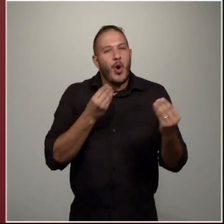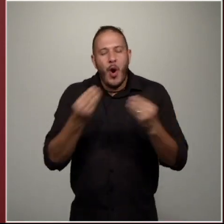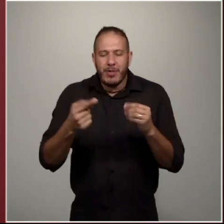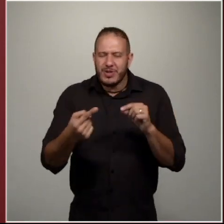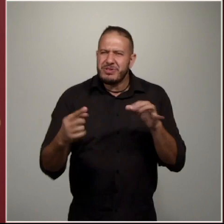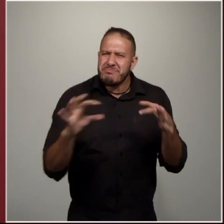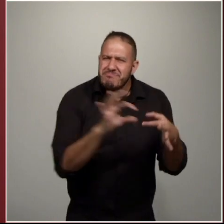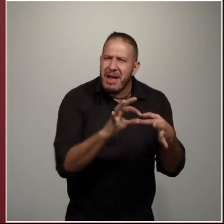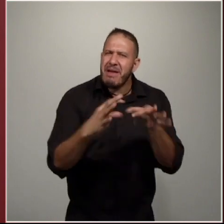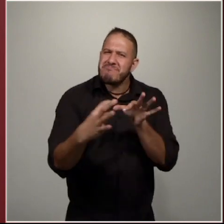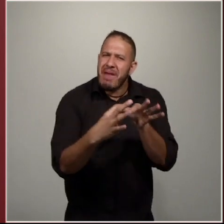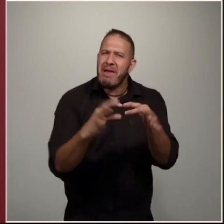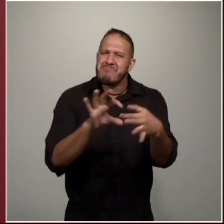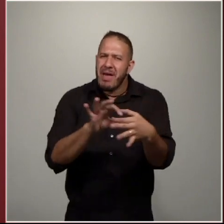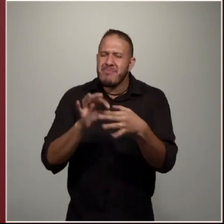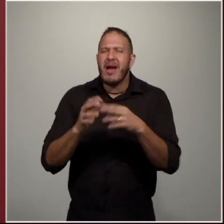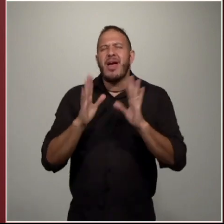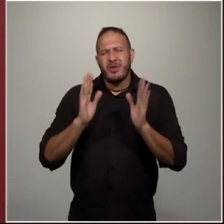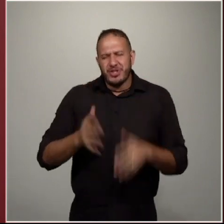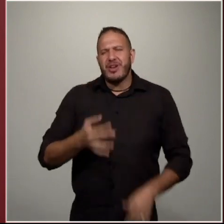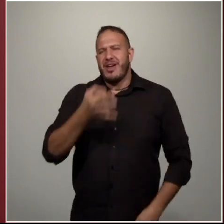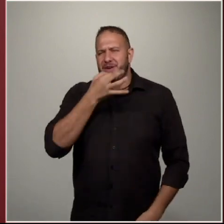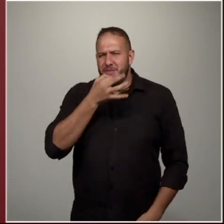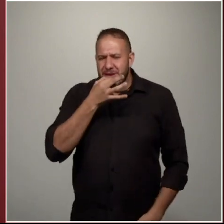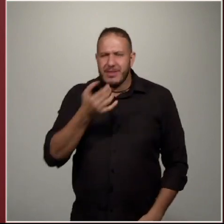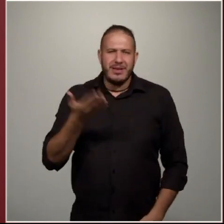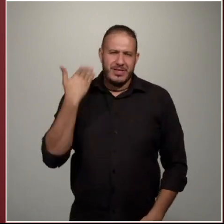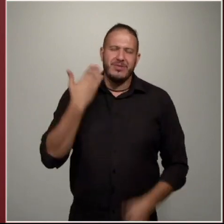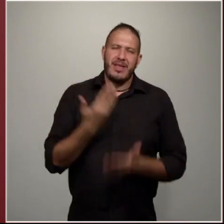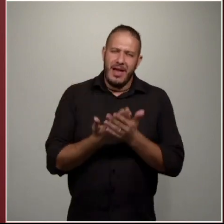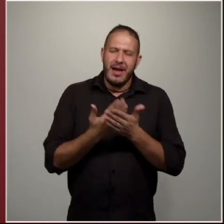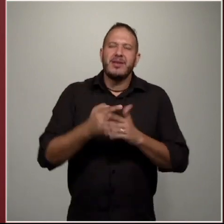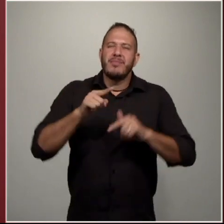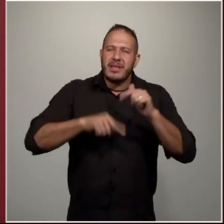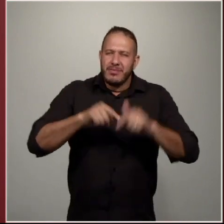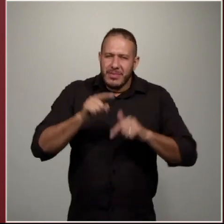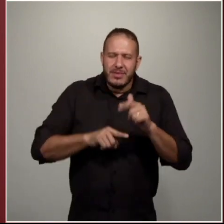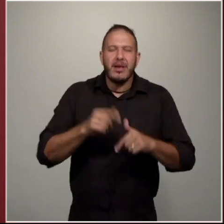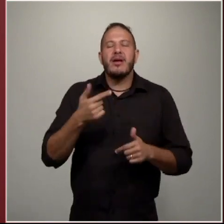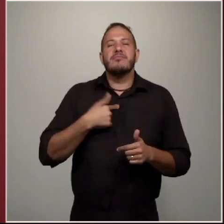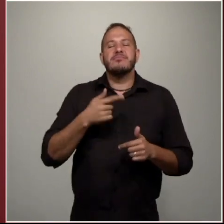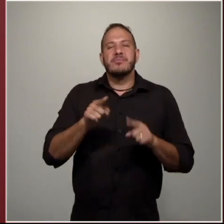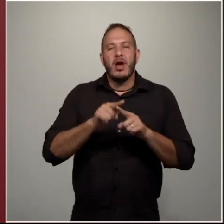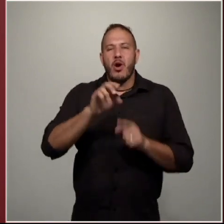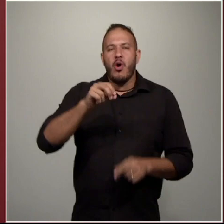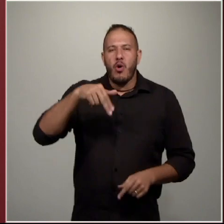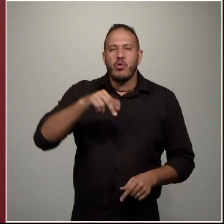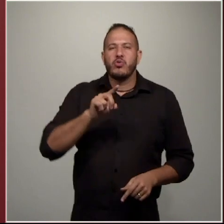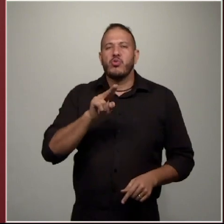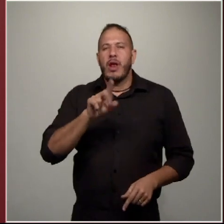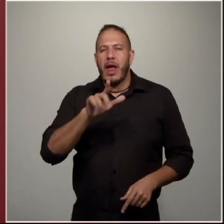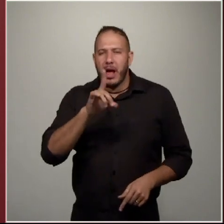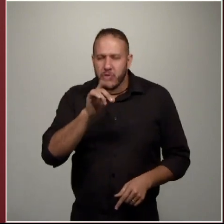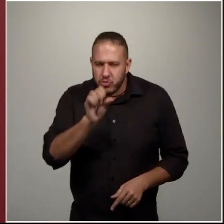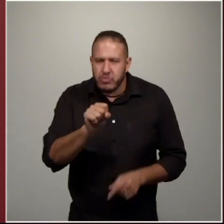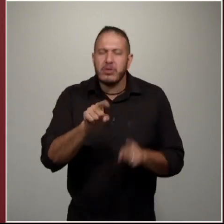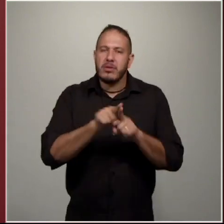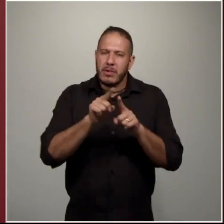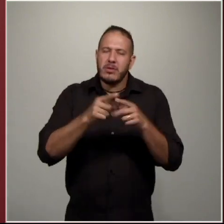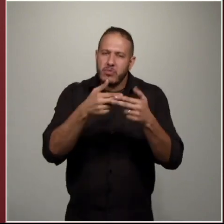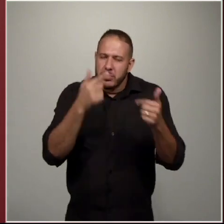conectam né eu cheguei a comentar bastante disso na hora de materiais manipuláveis na aula sobre erros nem comentei bastante sobre